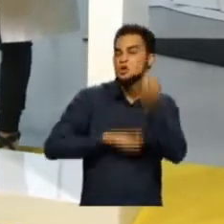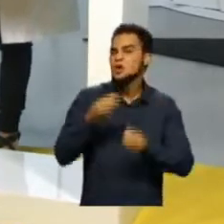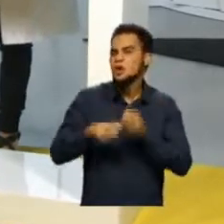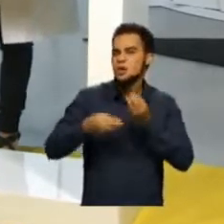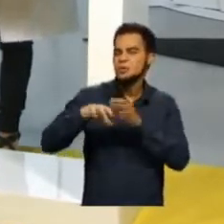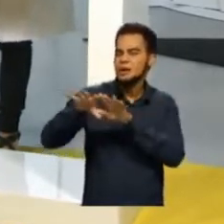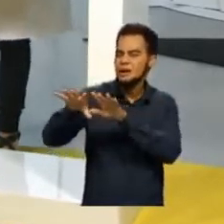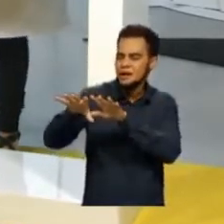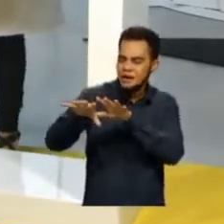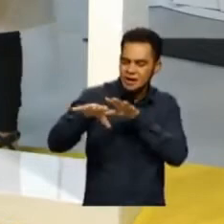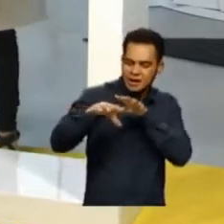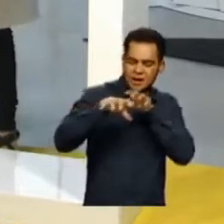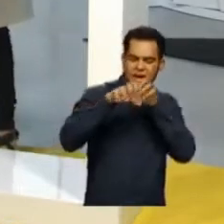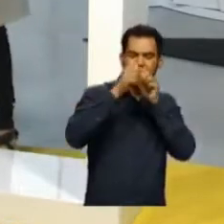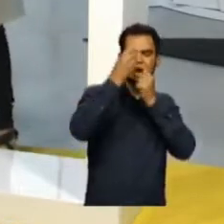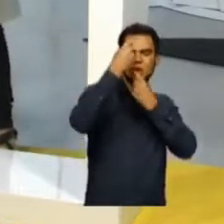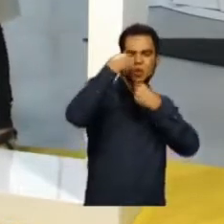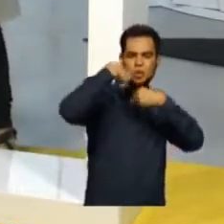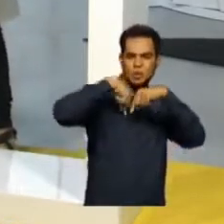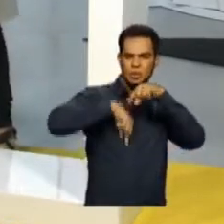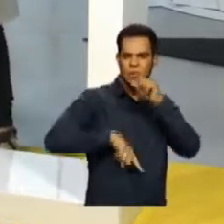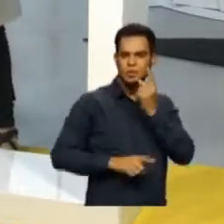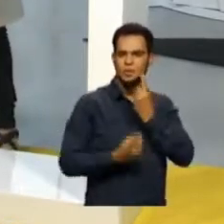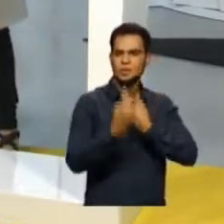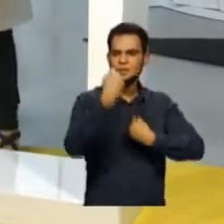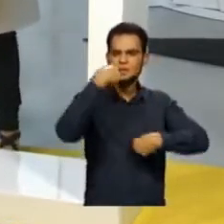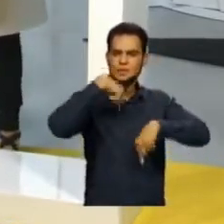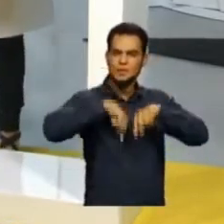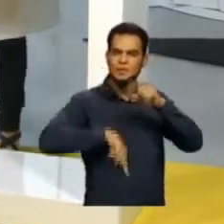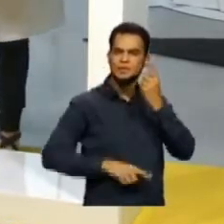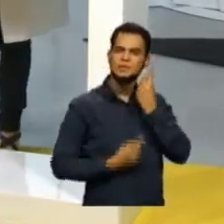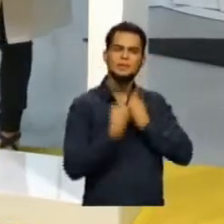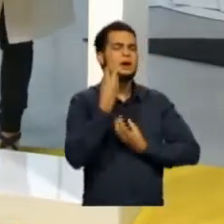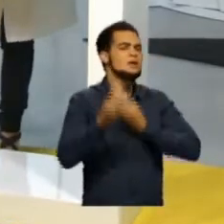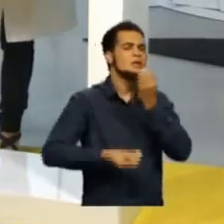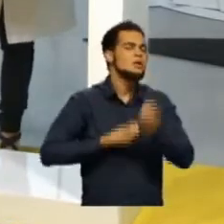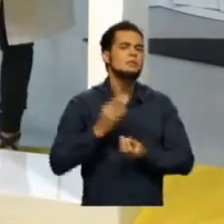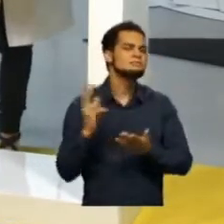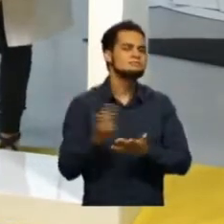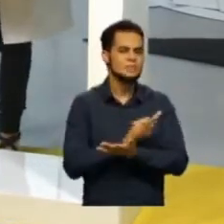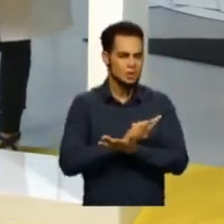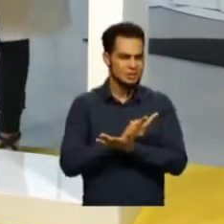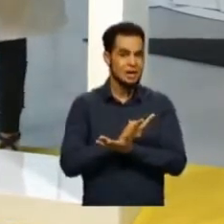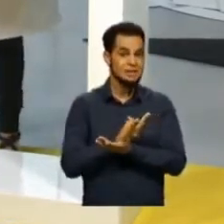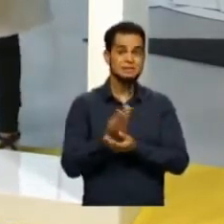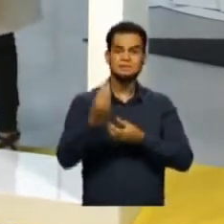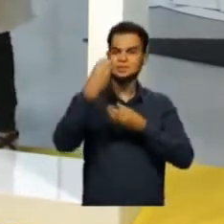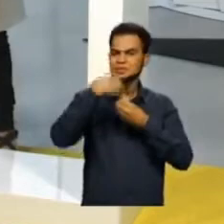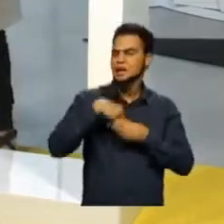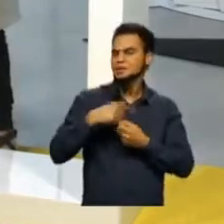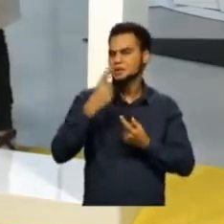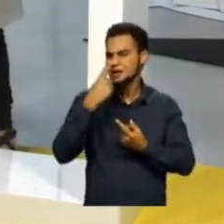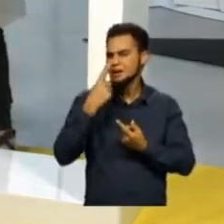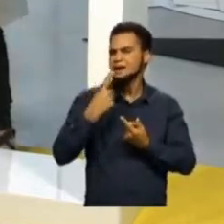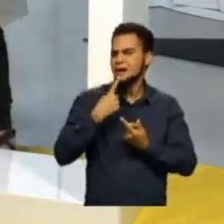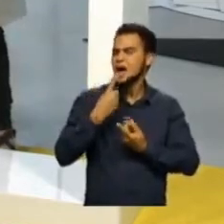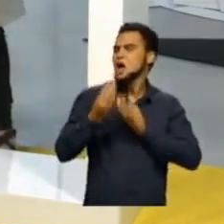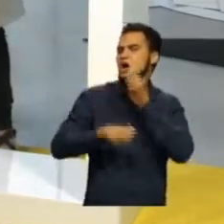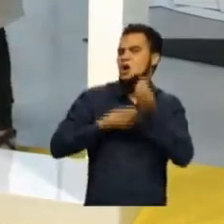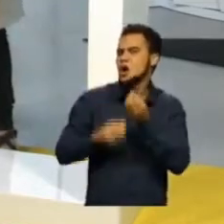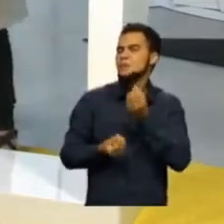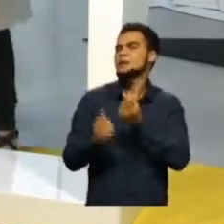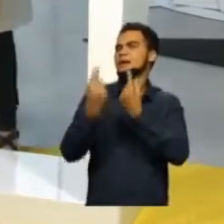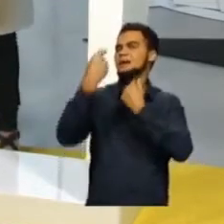ar passa, como é que ele chega até os pulmões, pelas vias respiratórias, a gente vai conhecer esse trajeto do